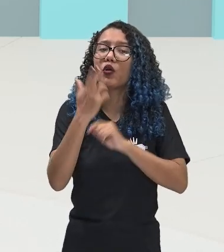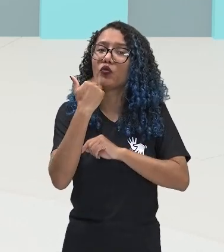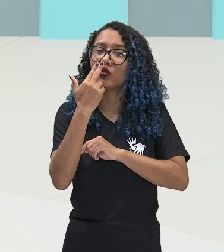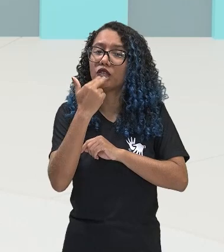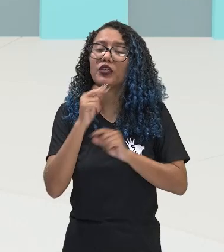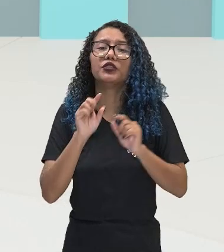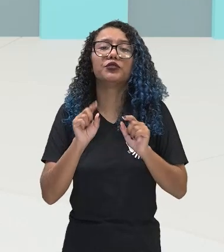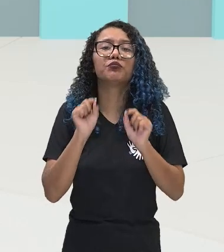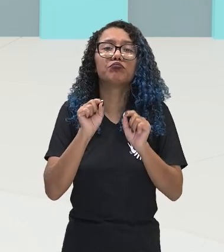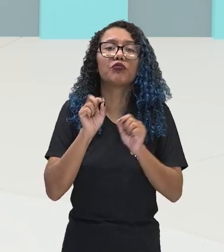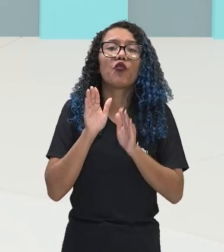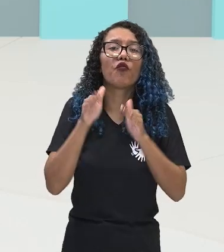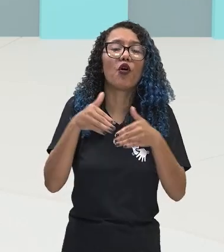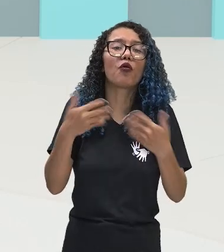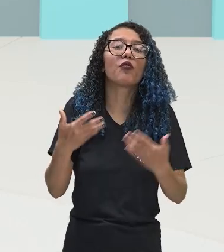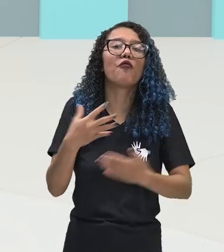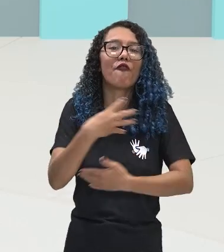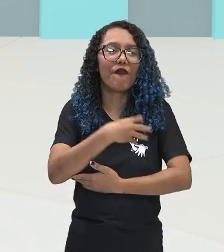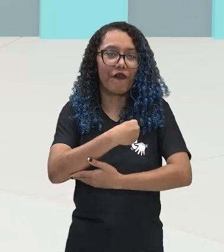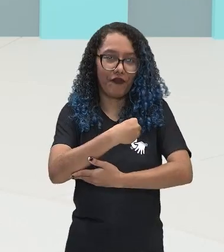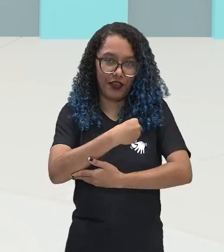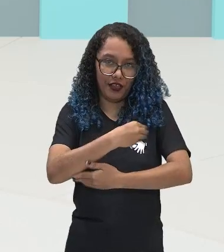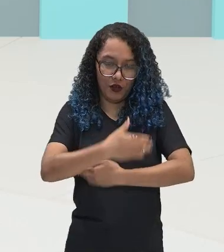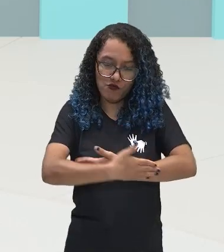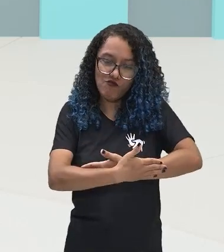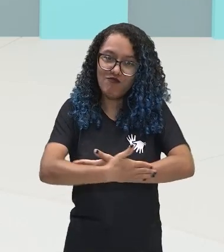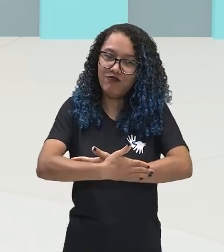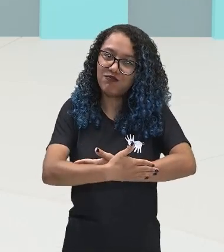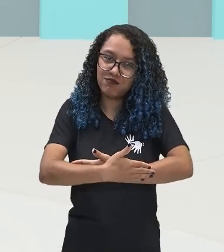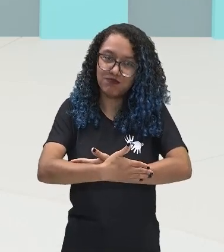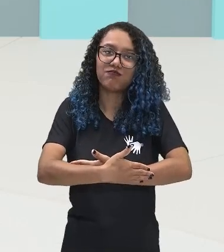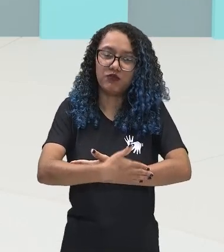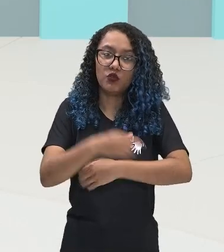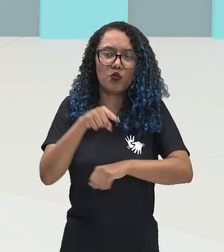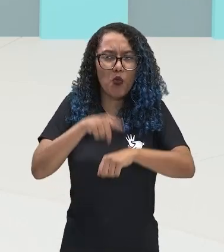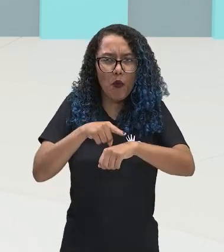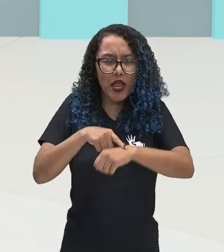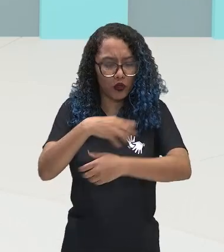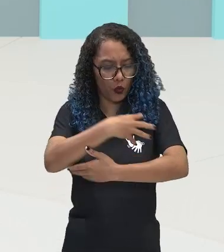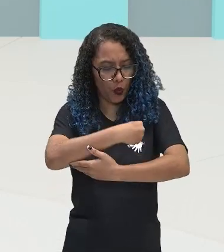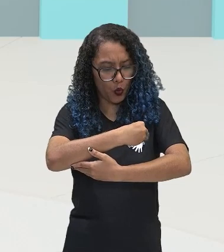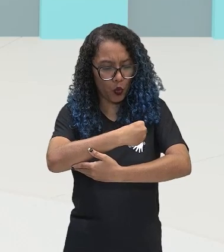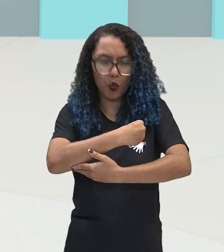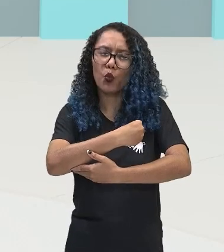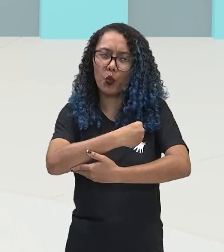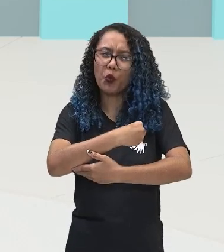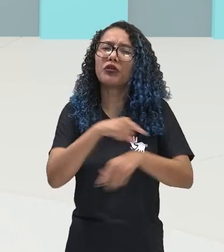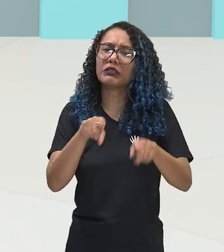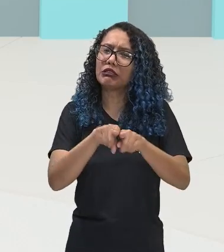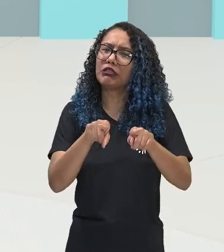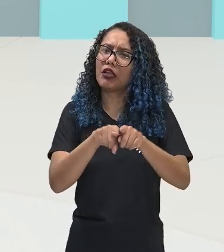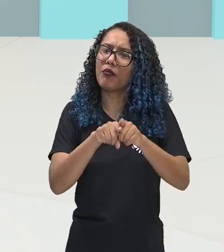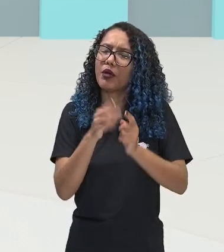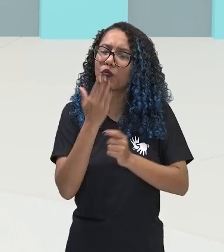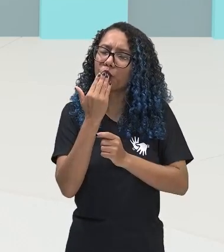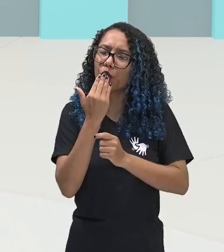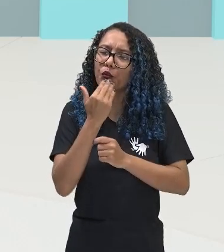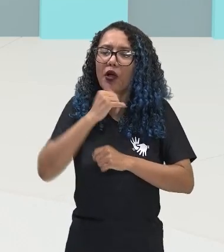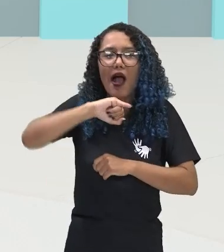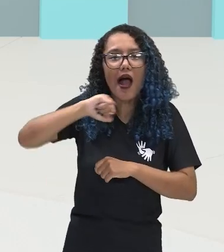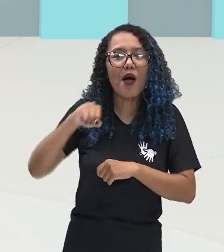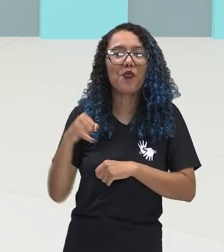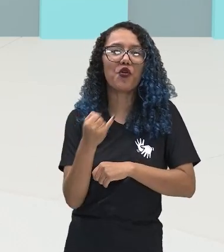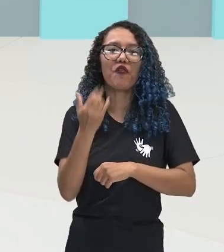prol né para os filhos que durante a amamentação estaram também ali se beneficiando